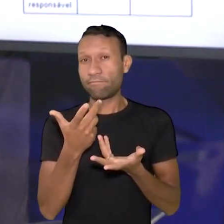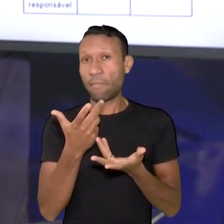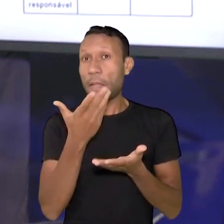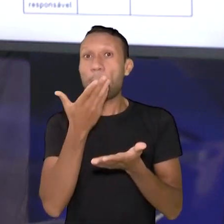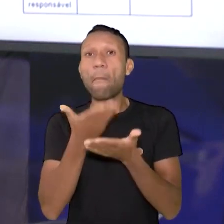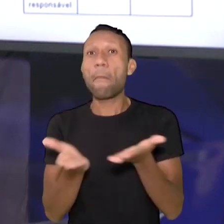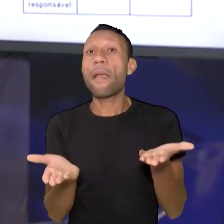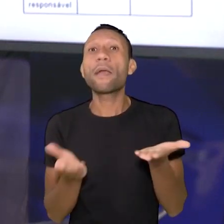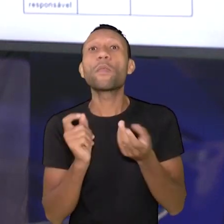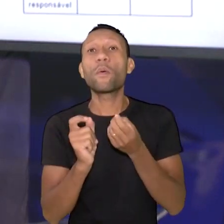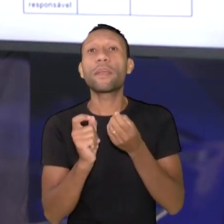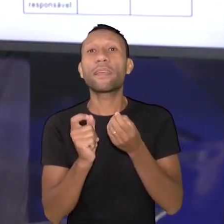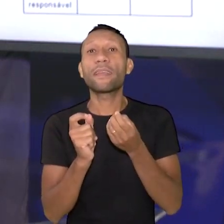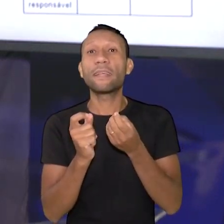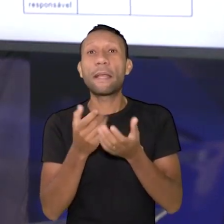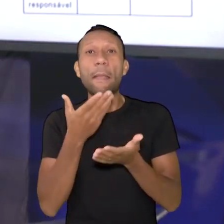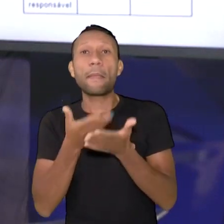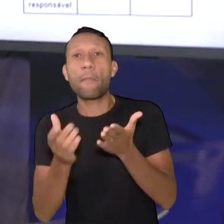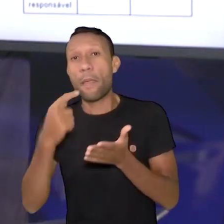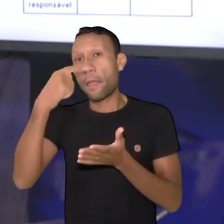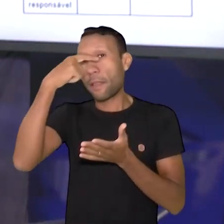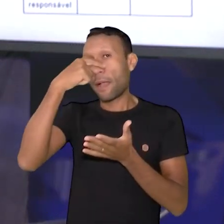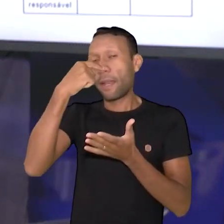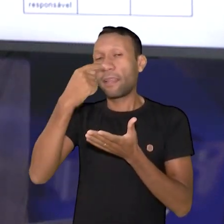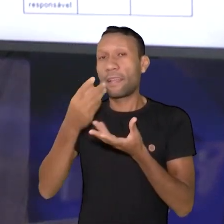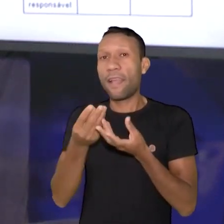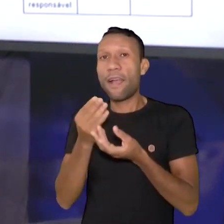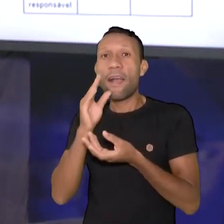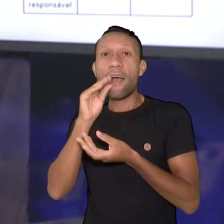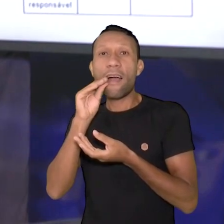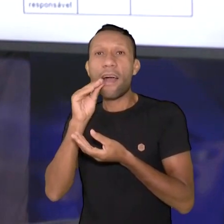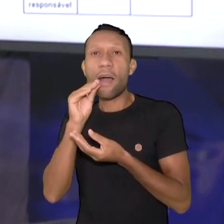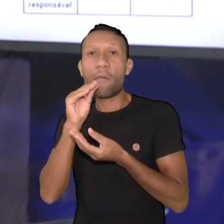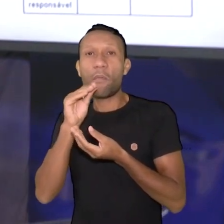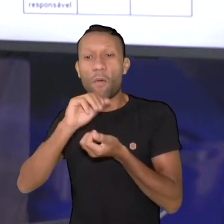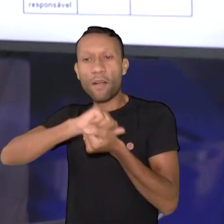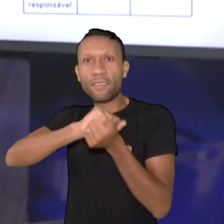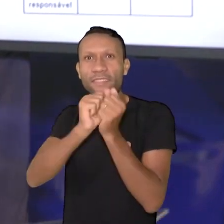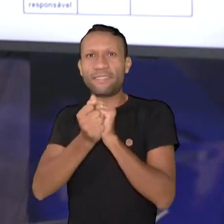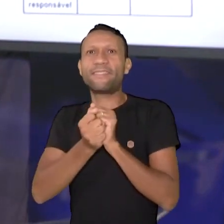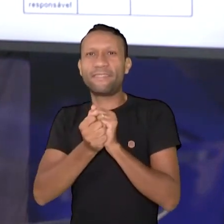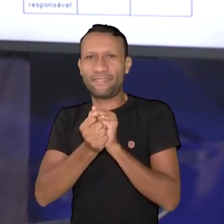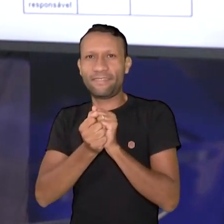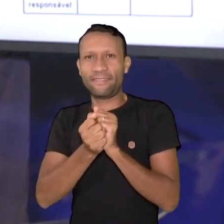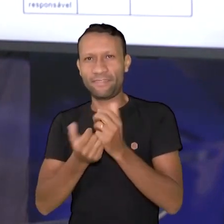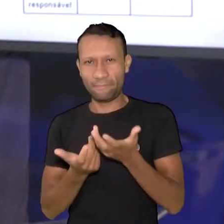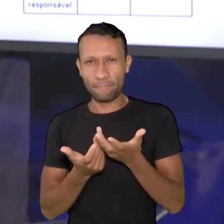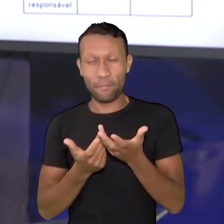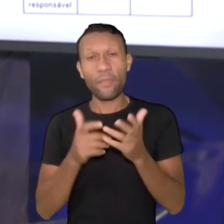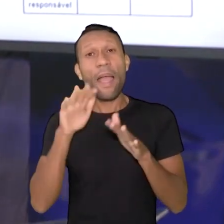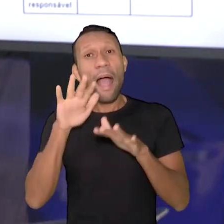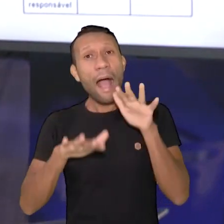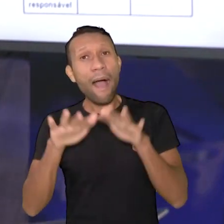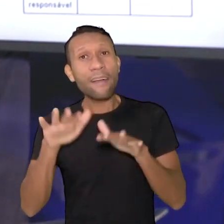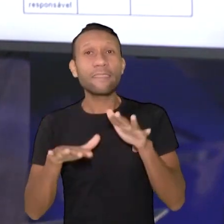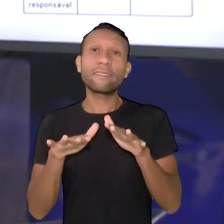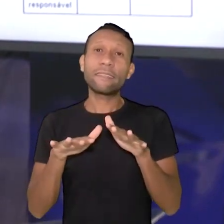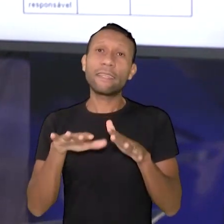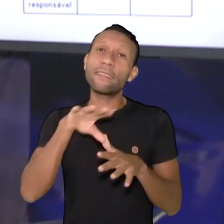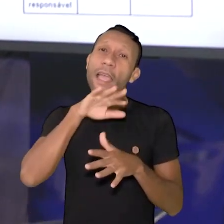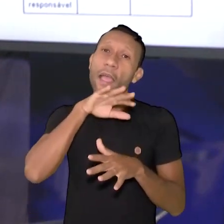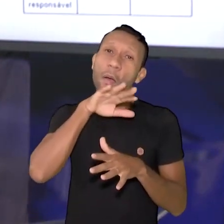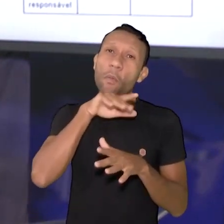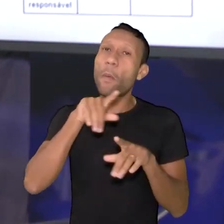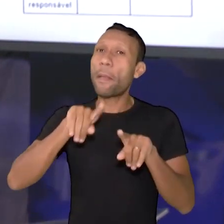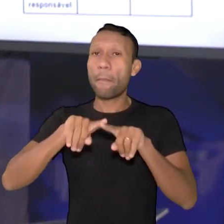que vai acontecer é que o outro pode tentar superar aquele problema e tentar melhorar um pouquinho. Às vezes não dá muito certo, mas